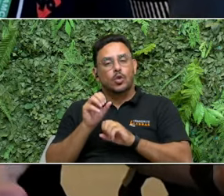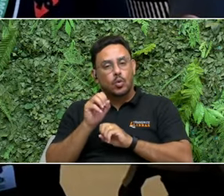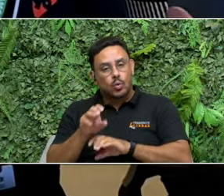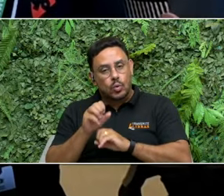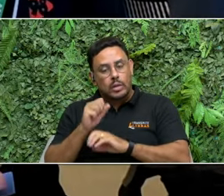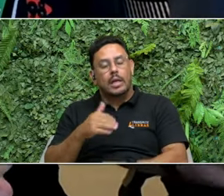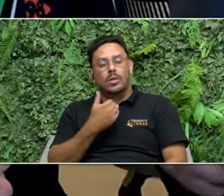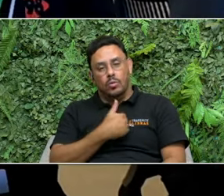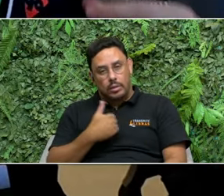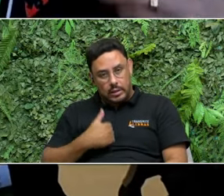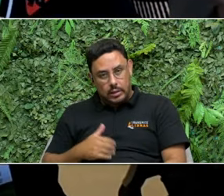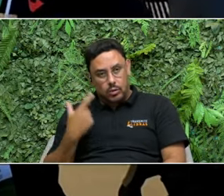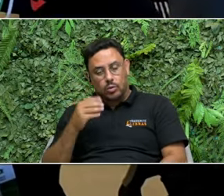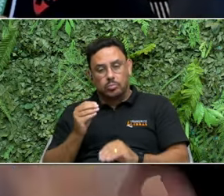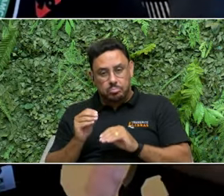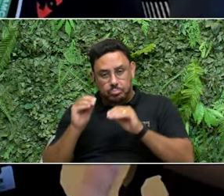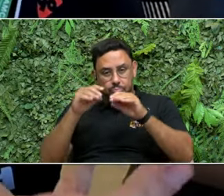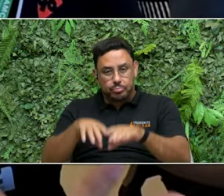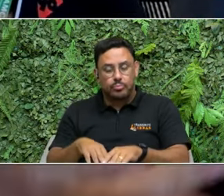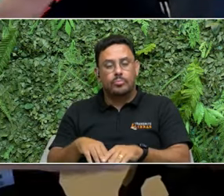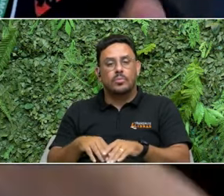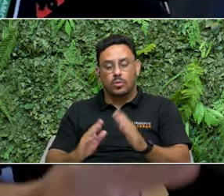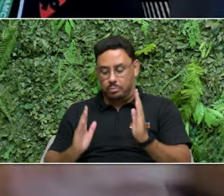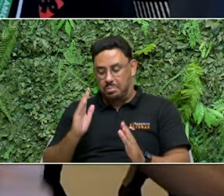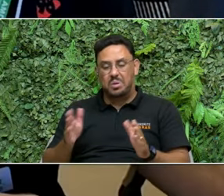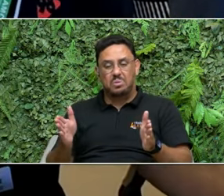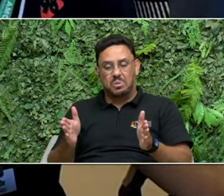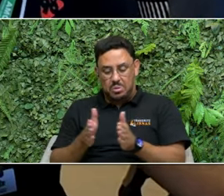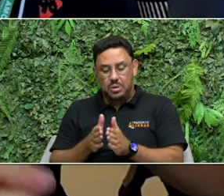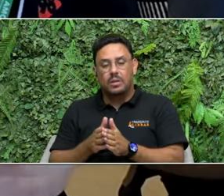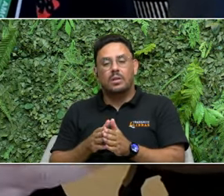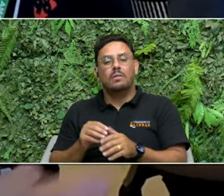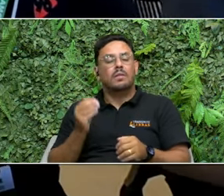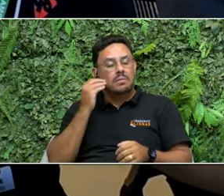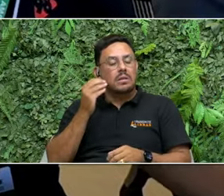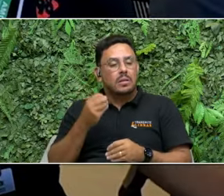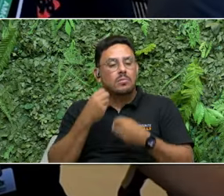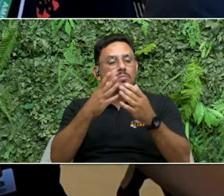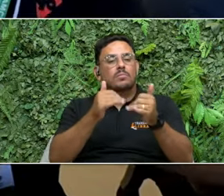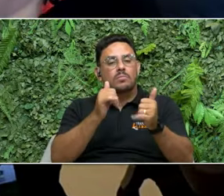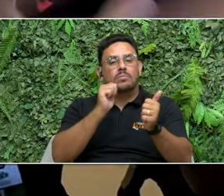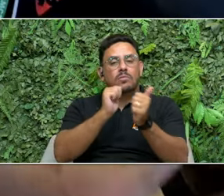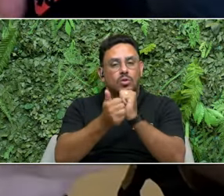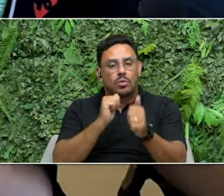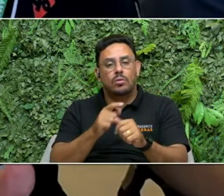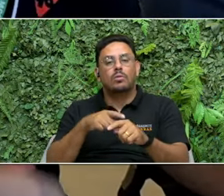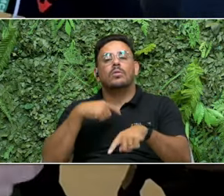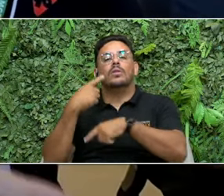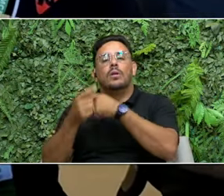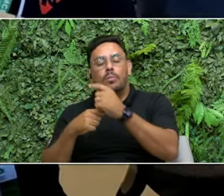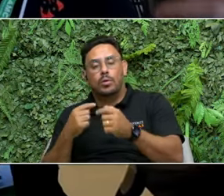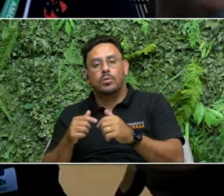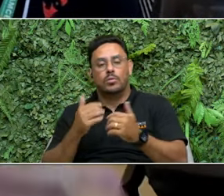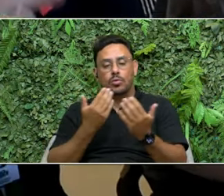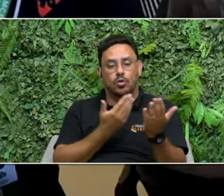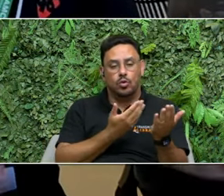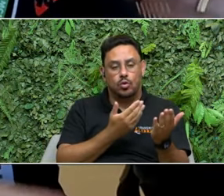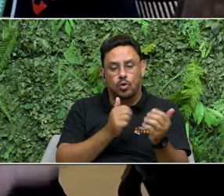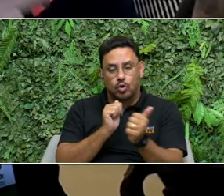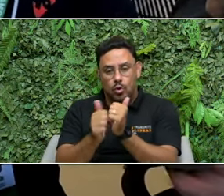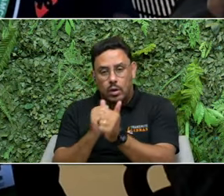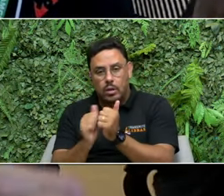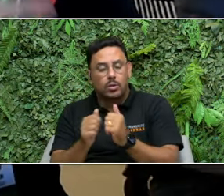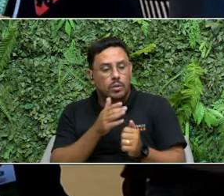treinador conseguiu colocar em campo nesse curto espaço de tempo vai pro jogo depois né os jogadores vão assim